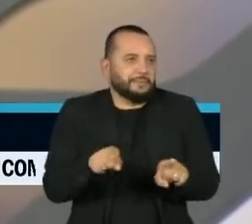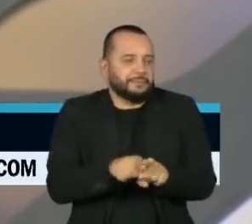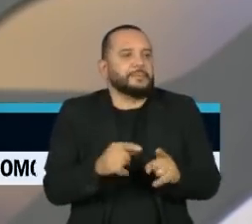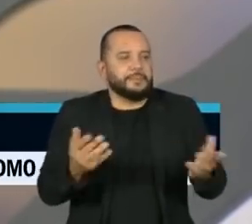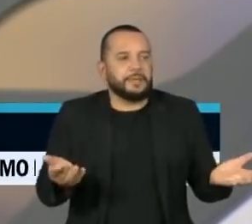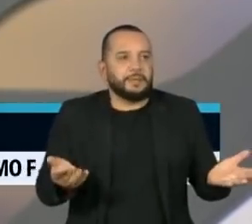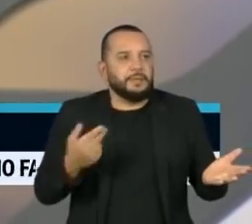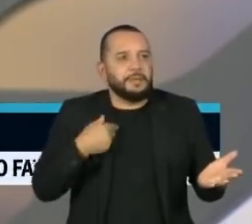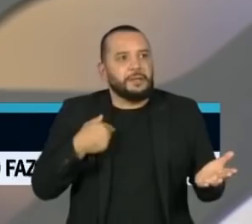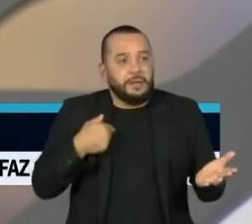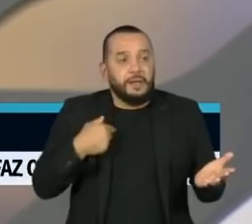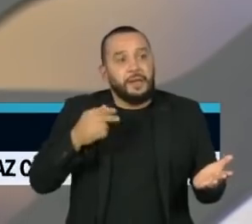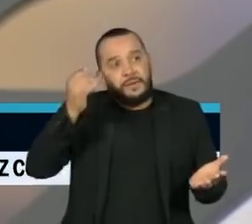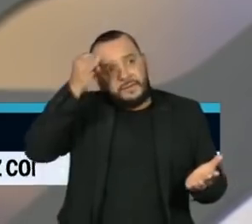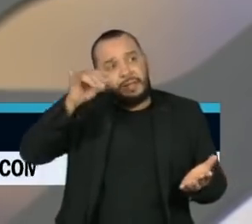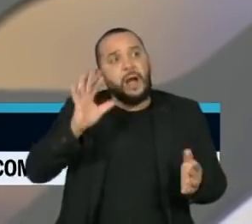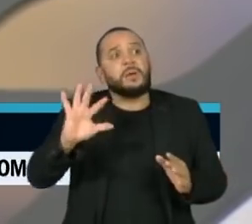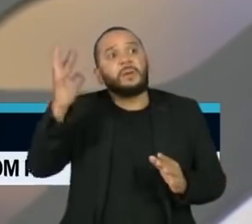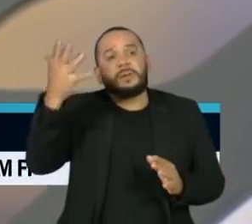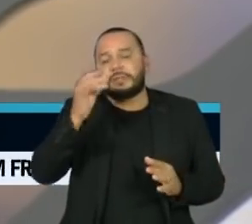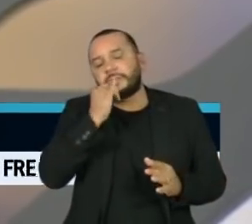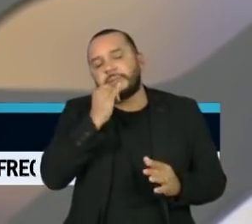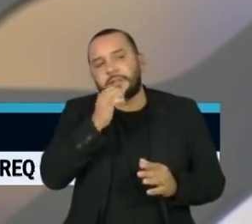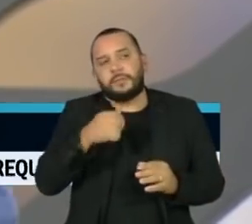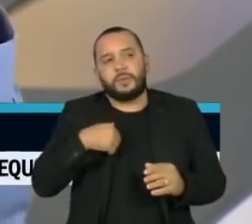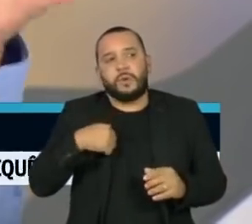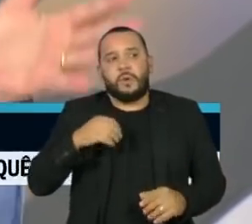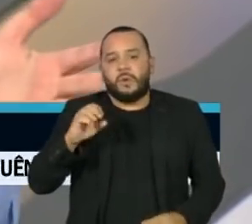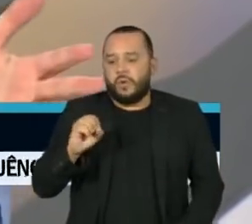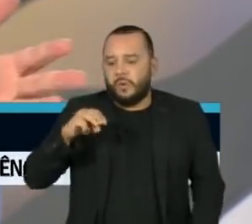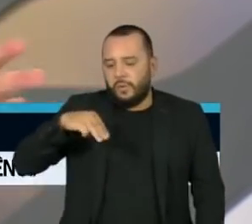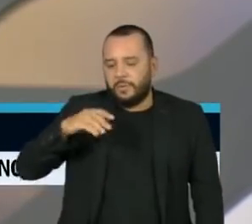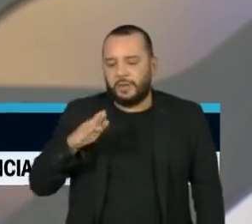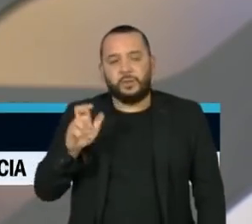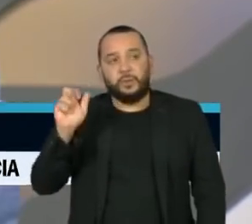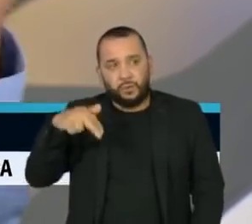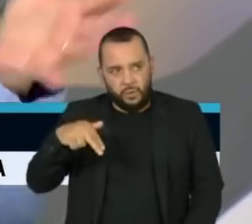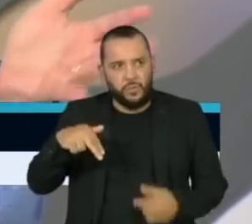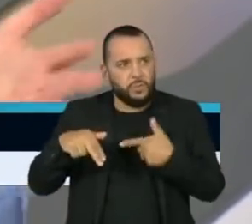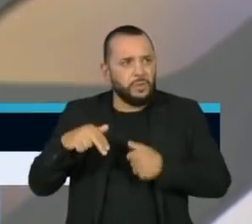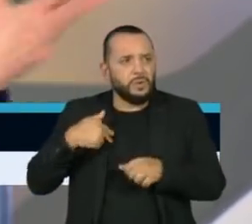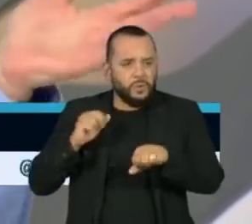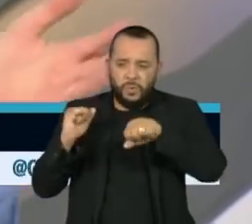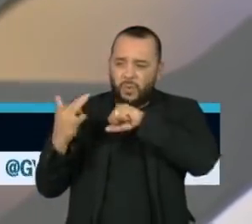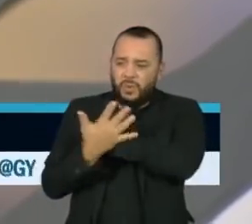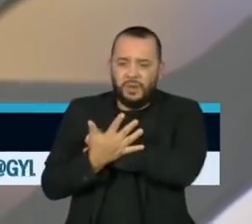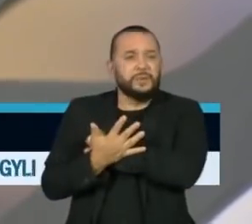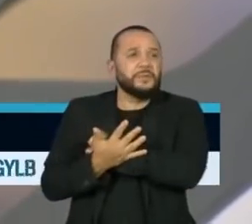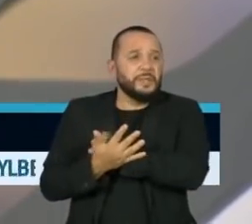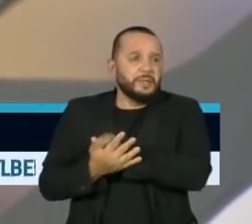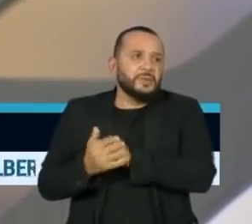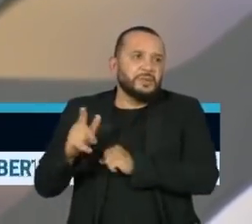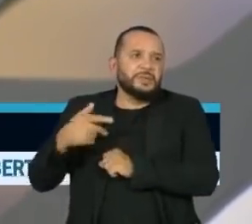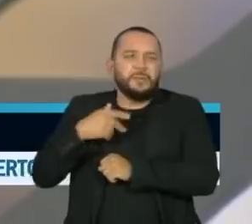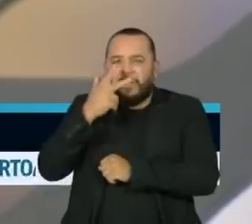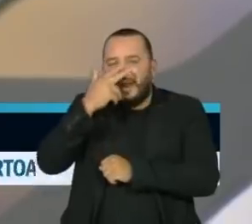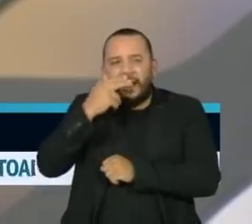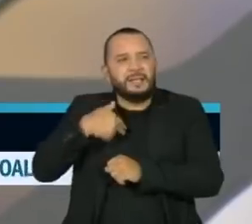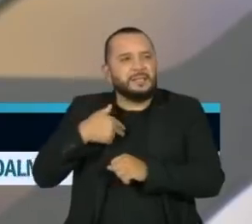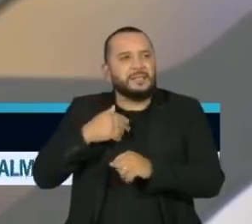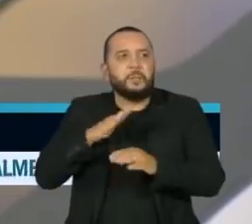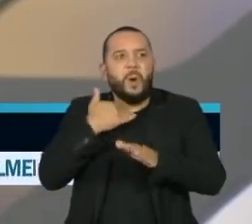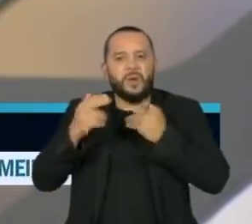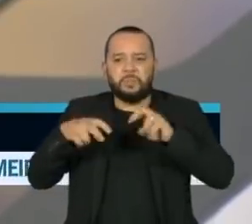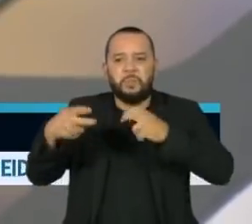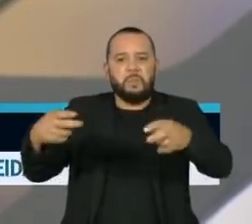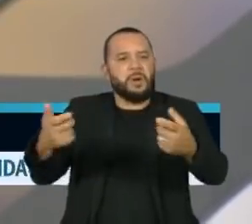o grande problema da Omicron, mesmo não sendo tão letal como era a Delta ou a Beta aqui no Brasil, que